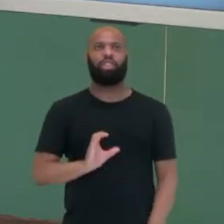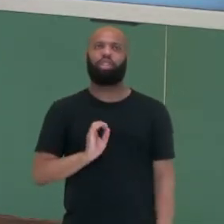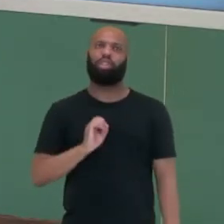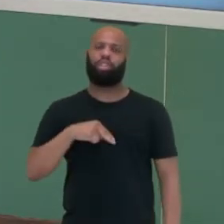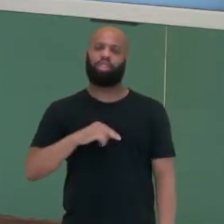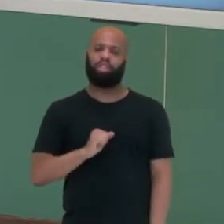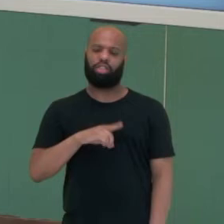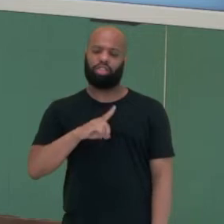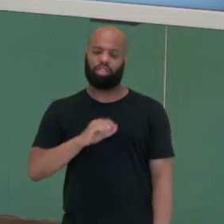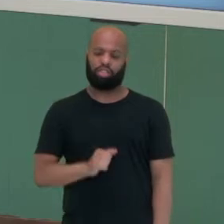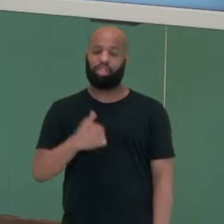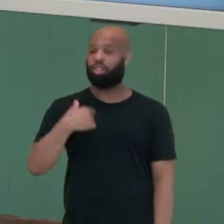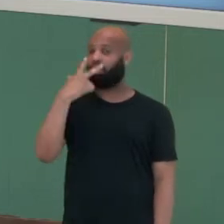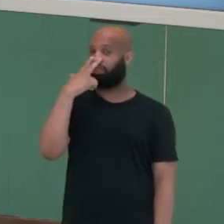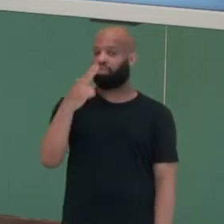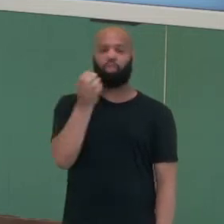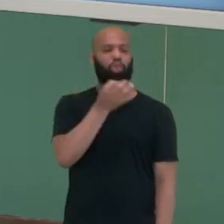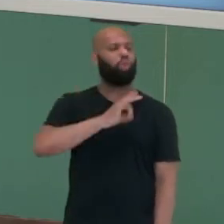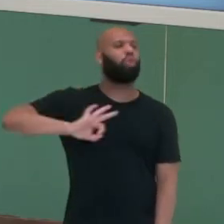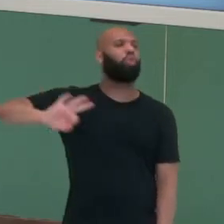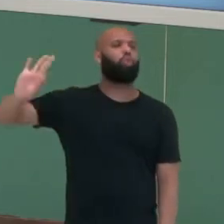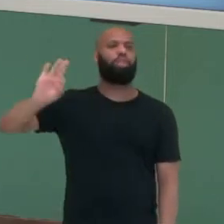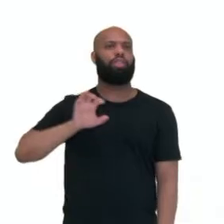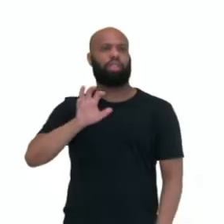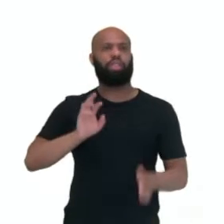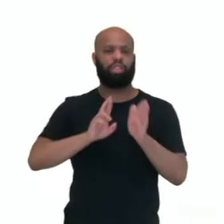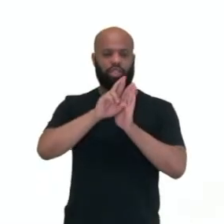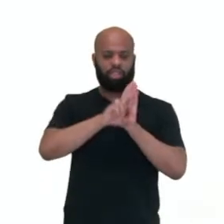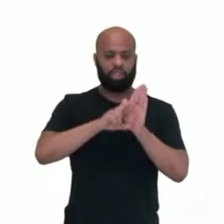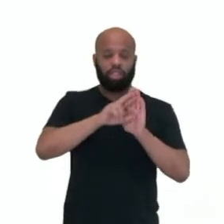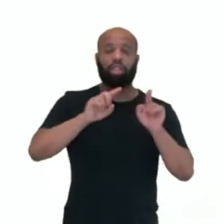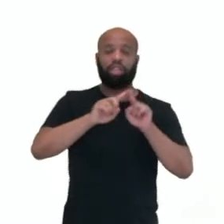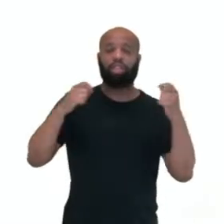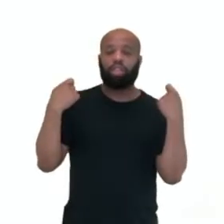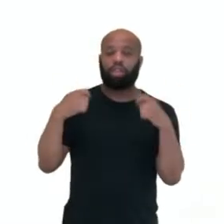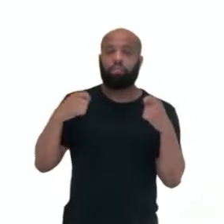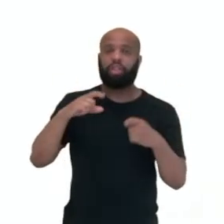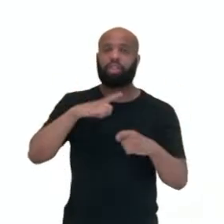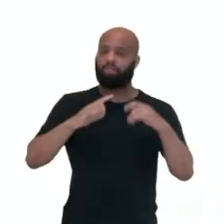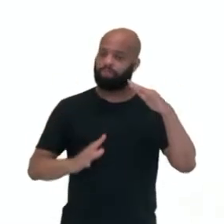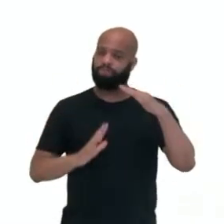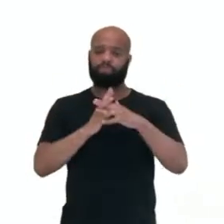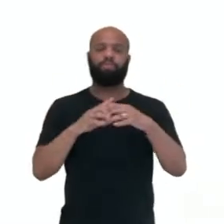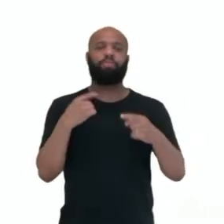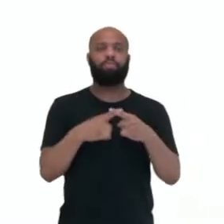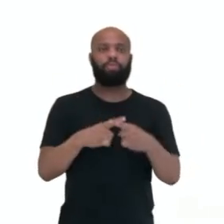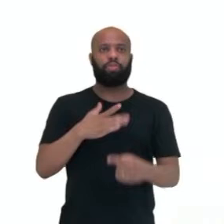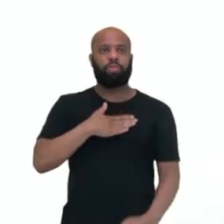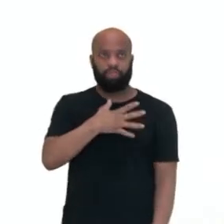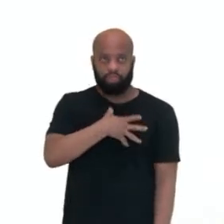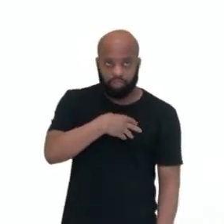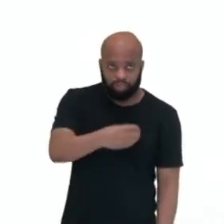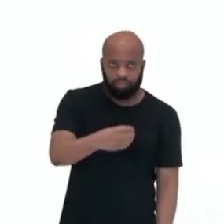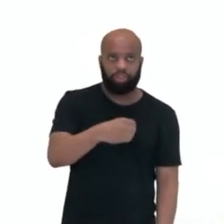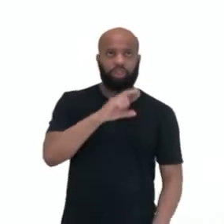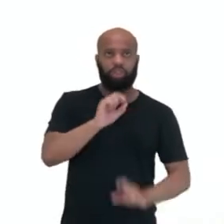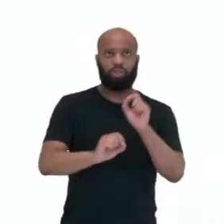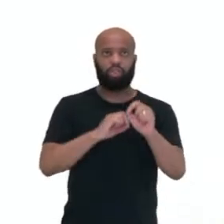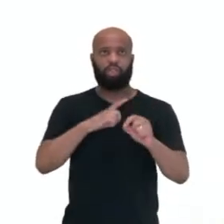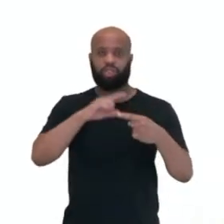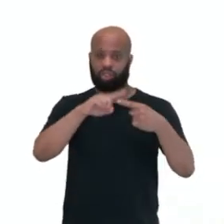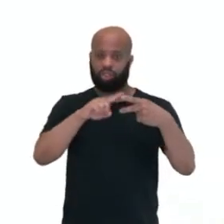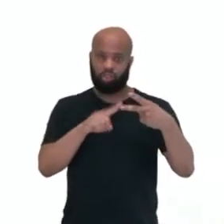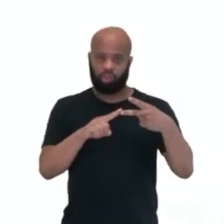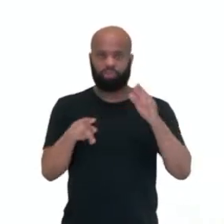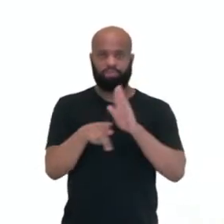Acho ótima a resolução 163, mas precisamos ir além. Minhas filhas assistem a apenas 2 canais